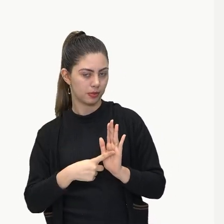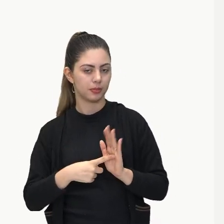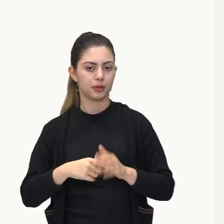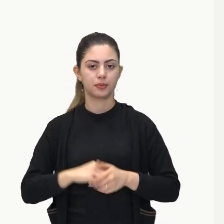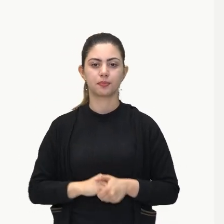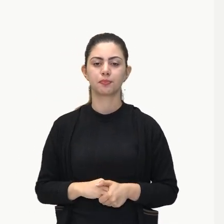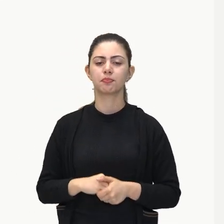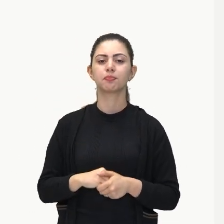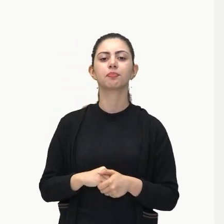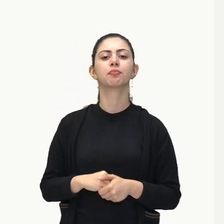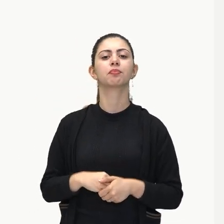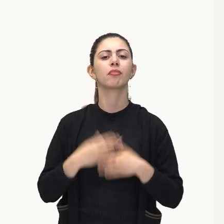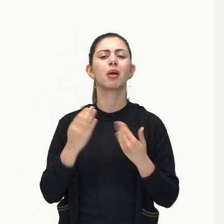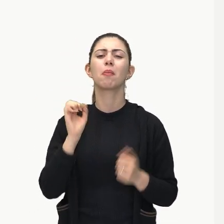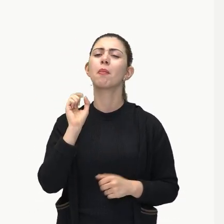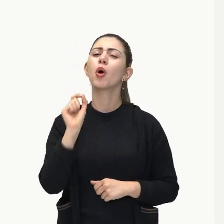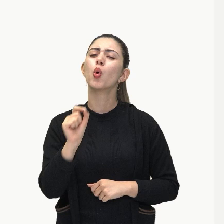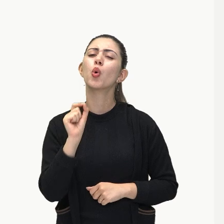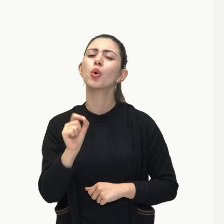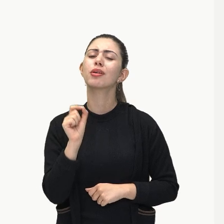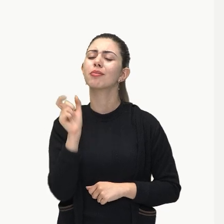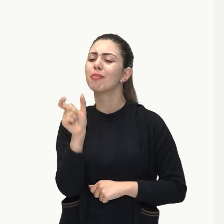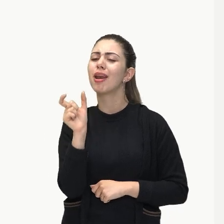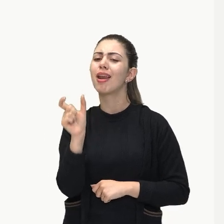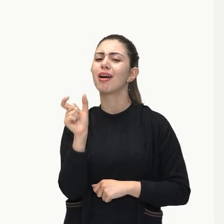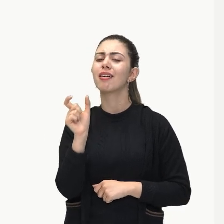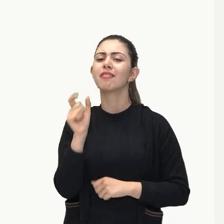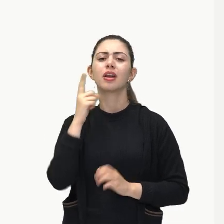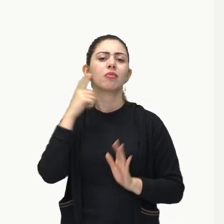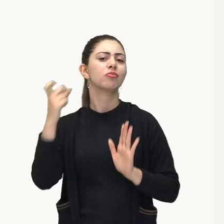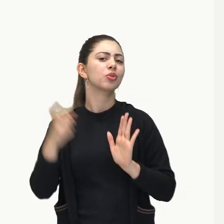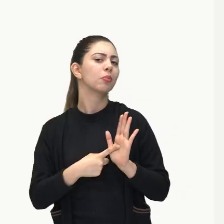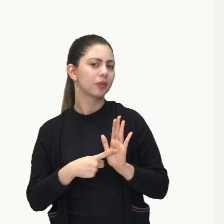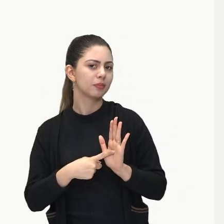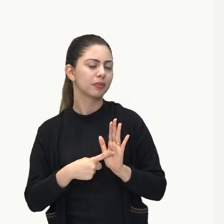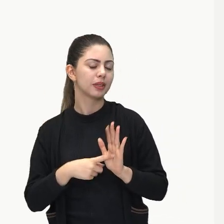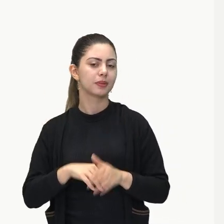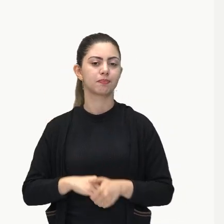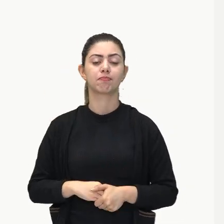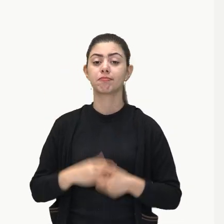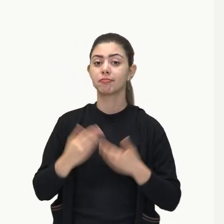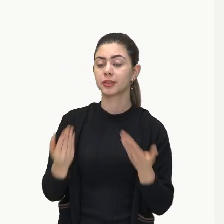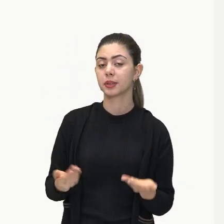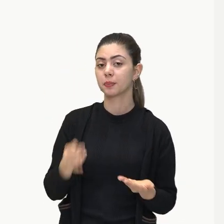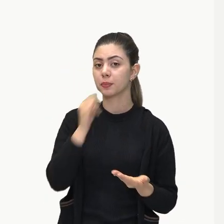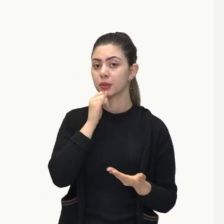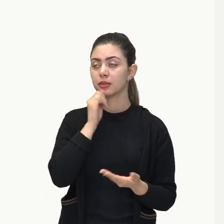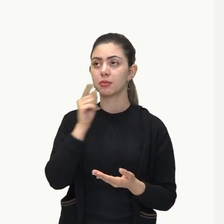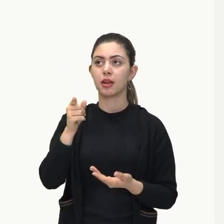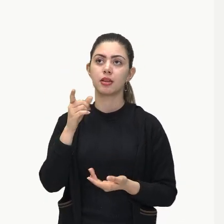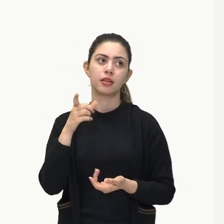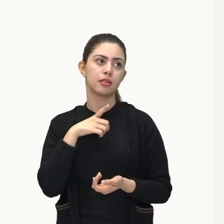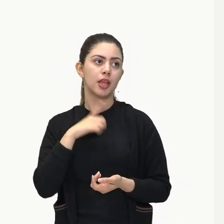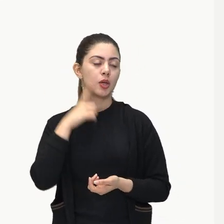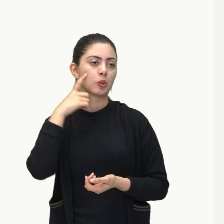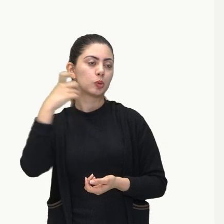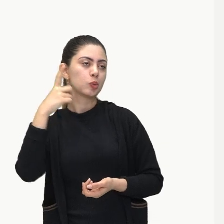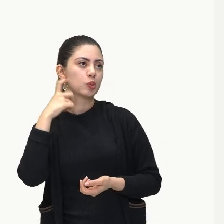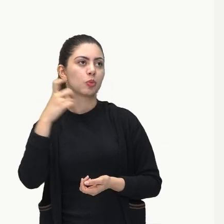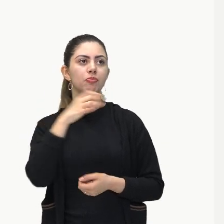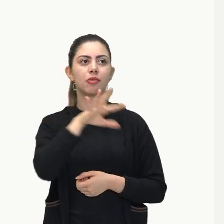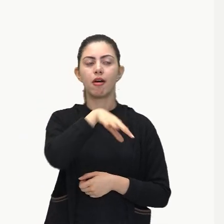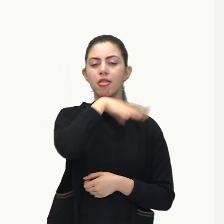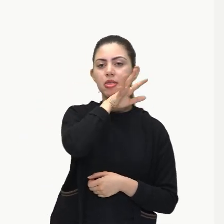E o que é a onomatopeia, professor? É quando você tenta imitar algum som, que pode ser de animais, pode ser de